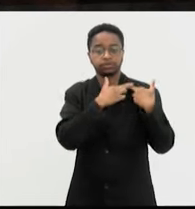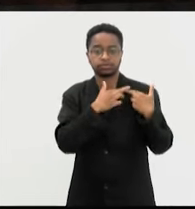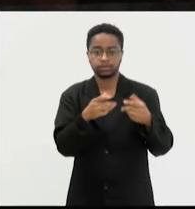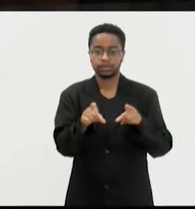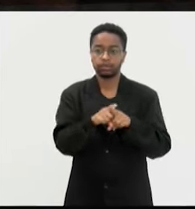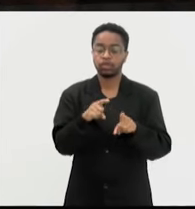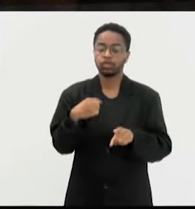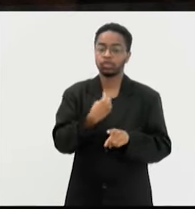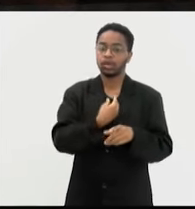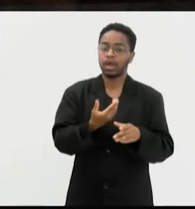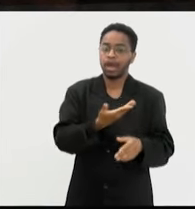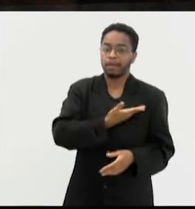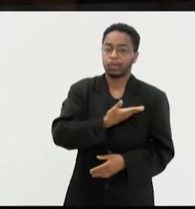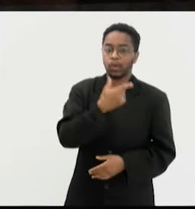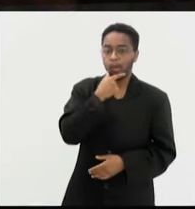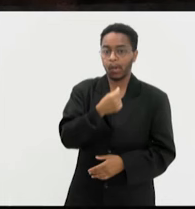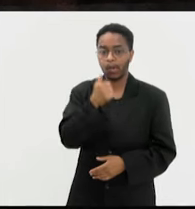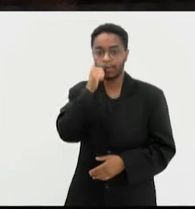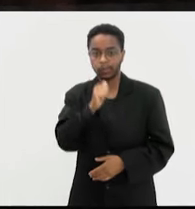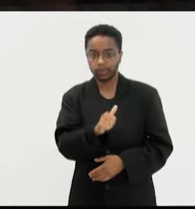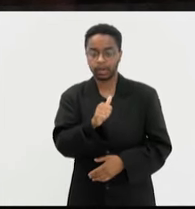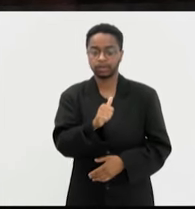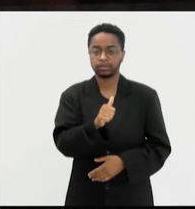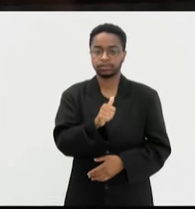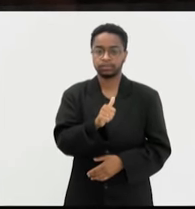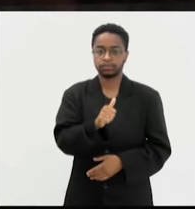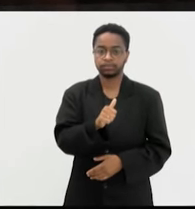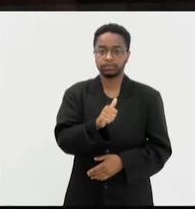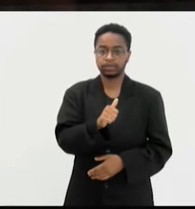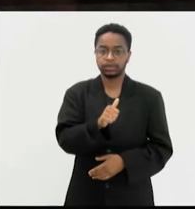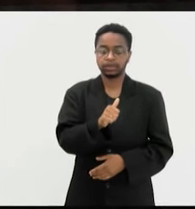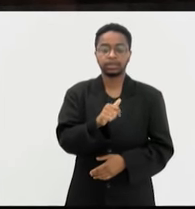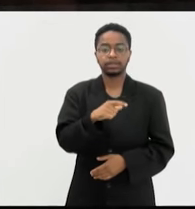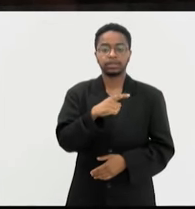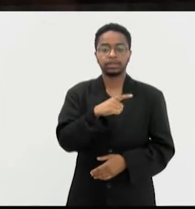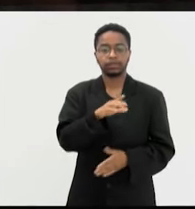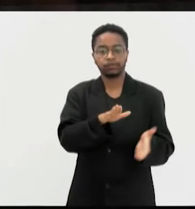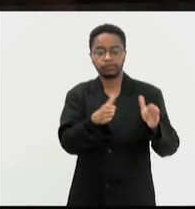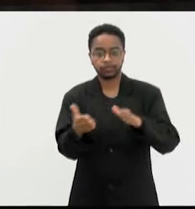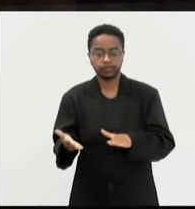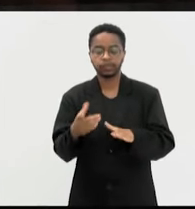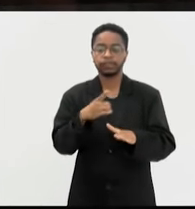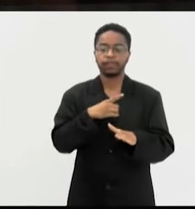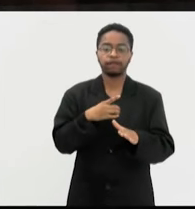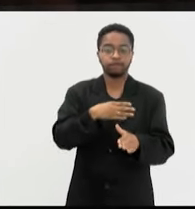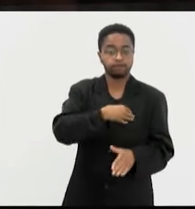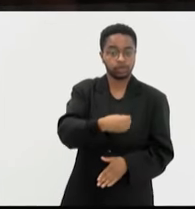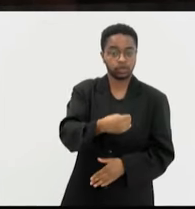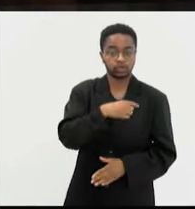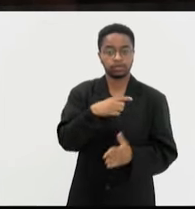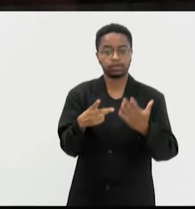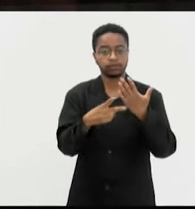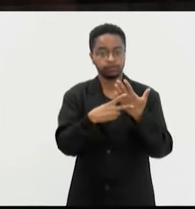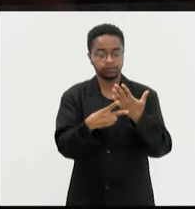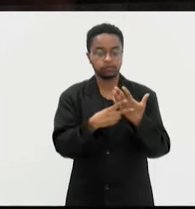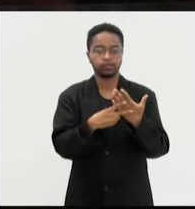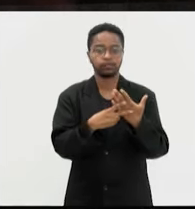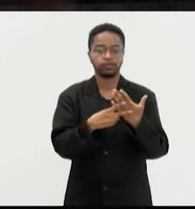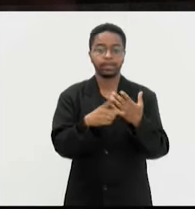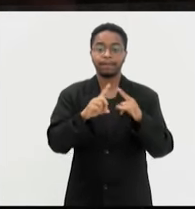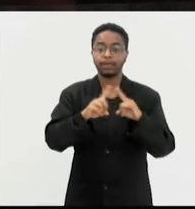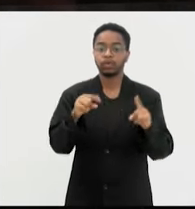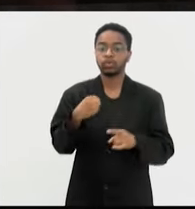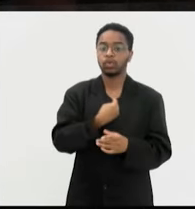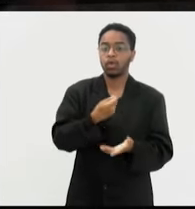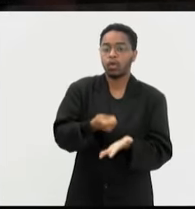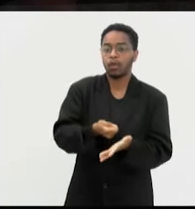nossos colegas homens e mulheres que tombaram deixaram filhos deixaram viúvas e é o nosso dever